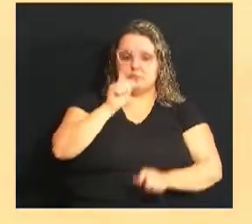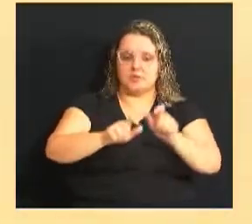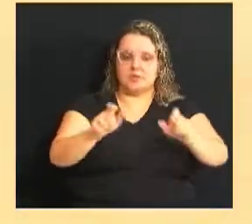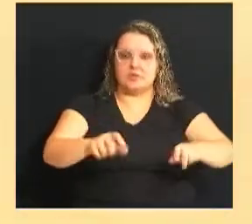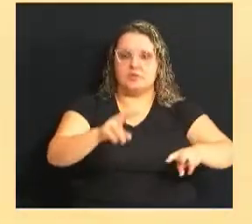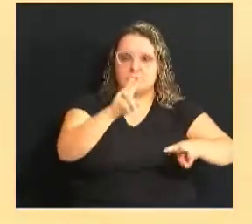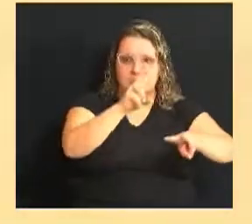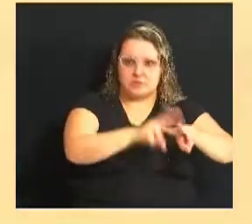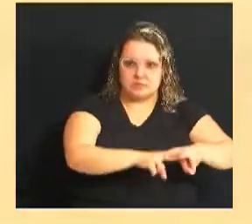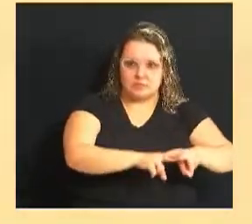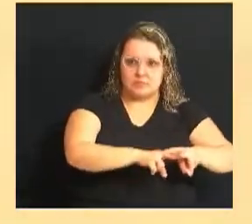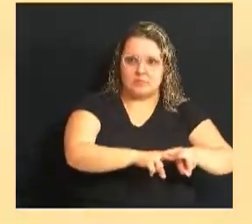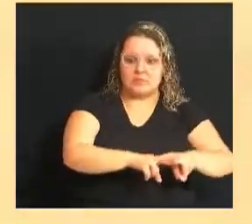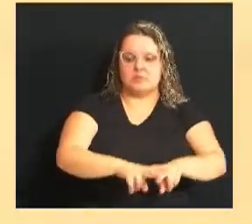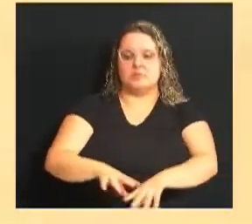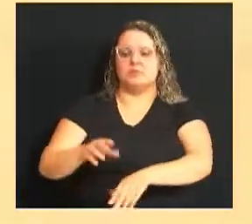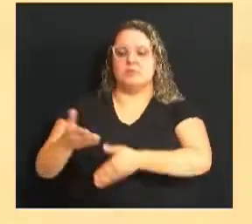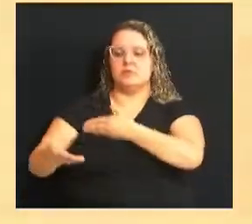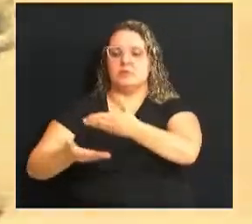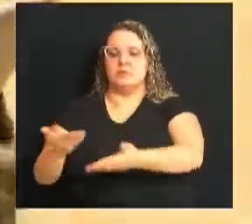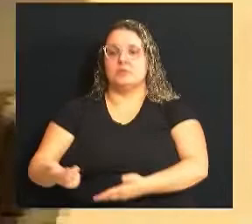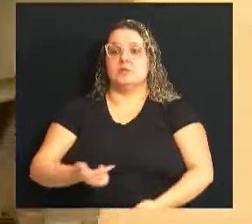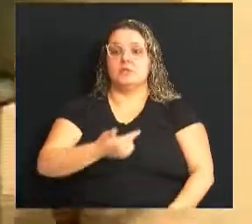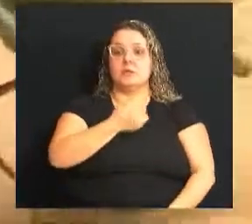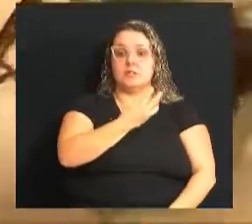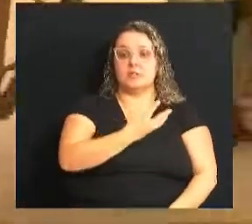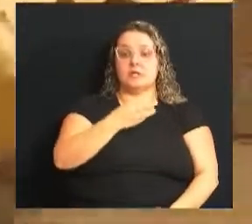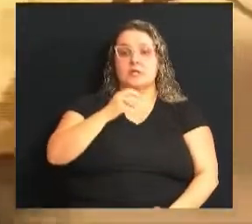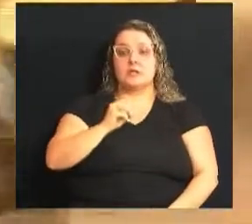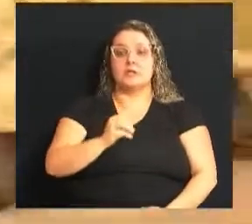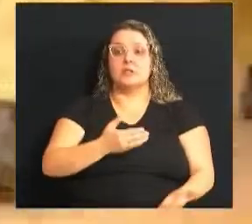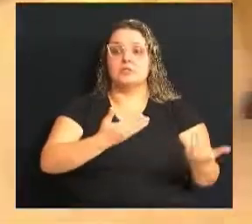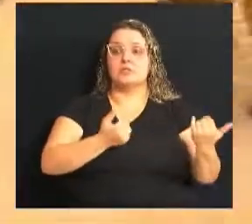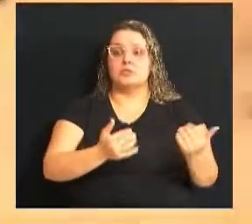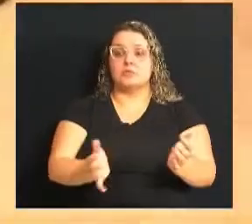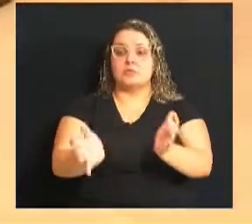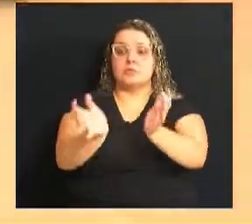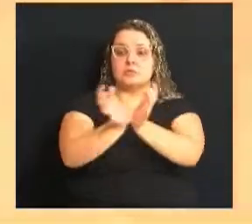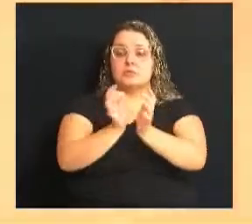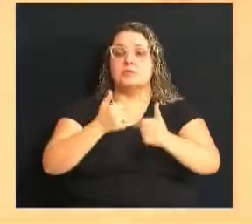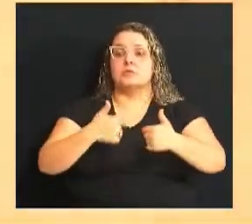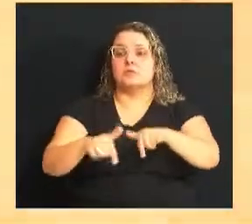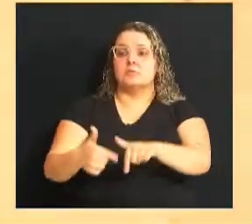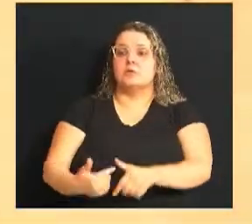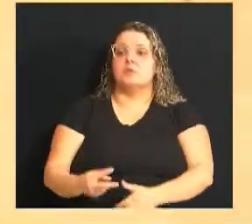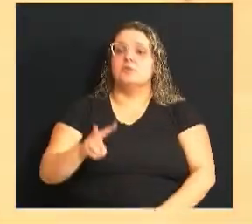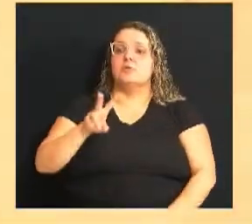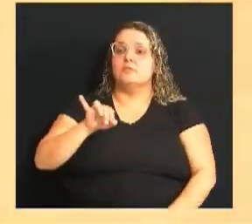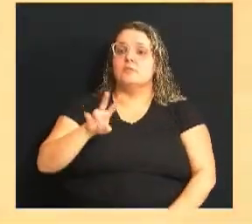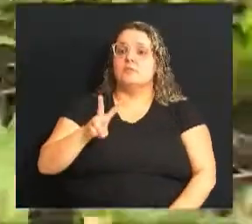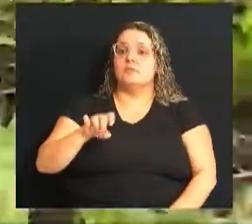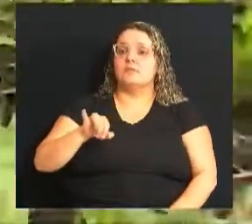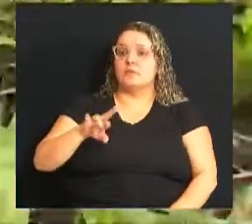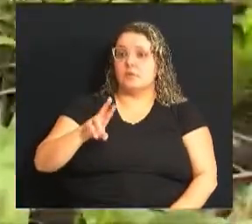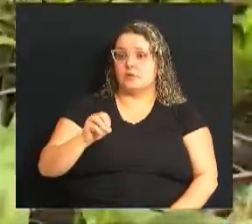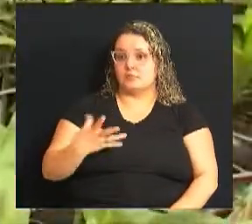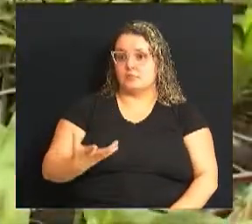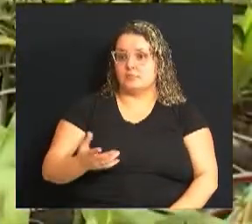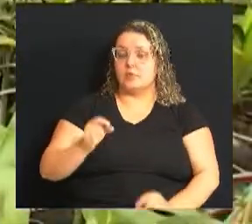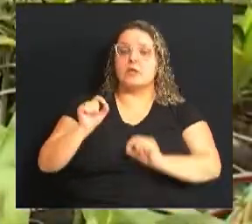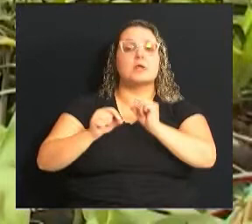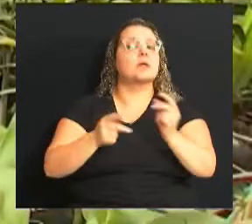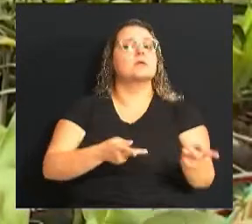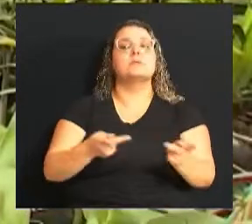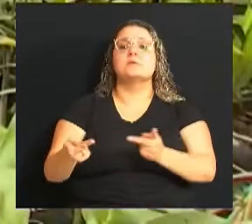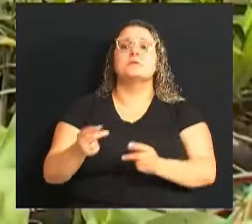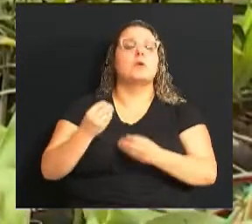30 jovens da APAE que trabalham no viveiro de plantas ornamentais. Bom, quem quiser visitar, como